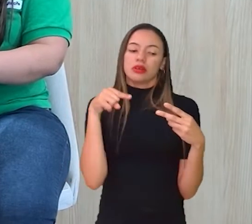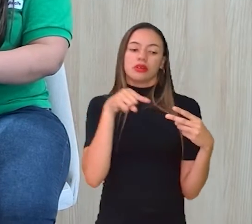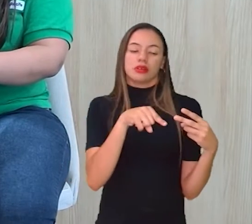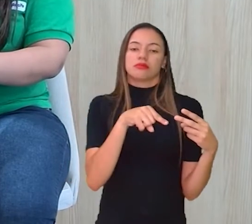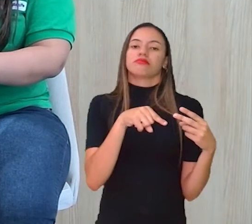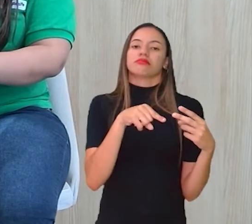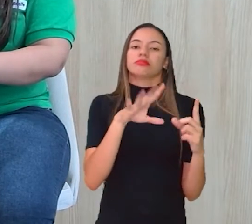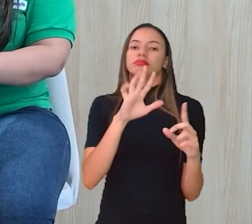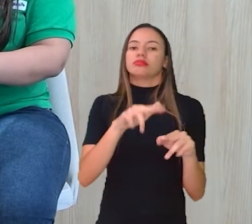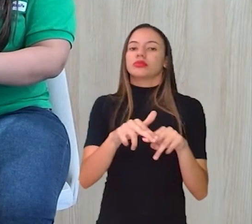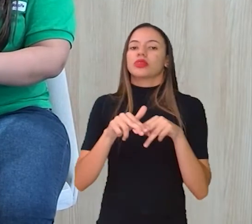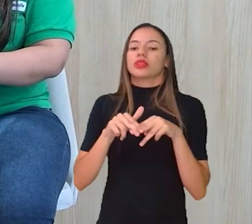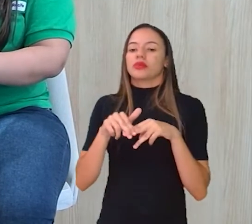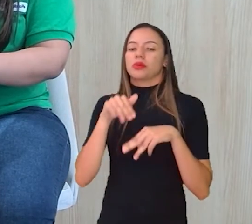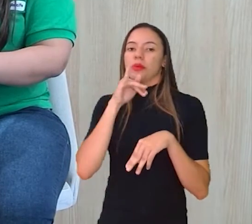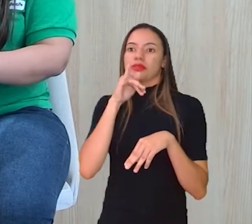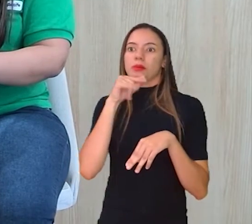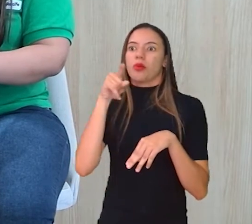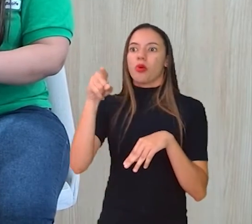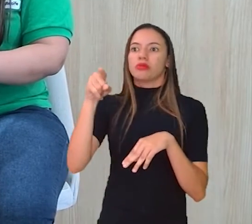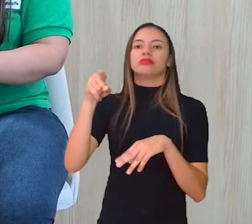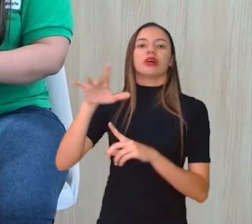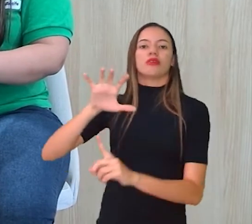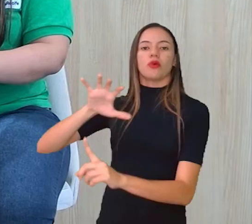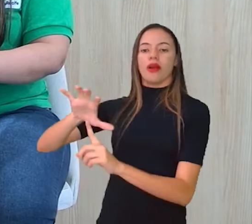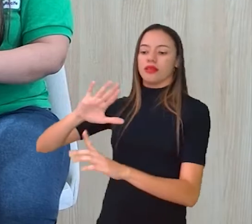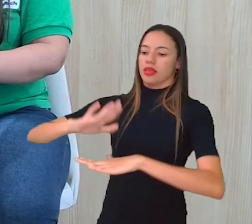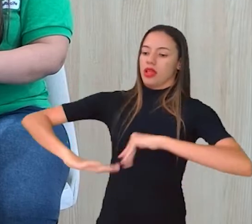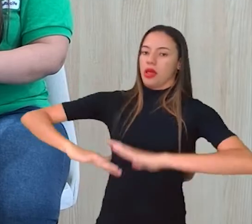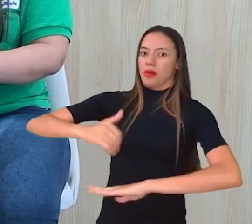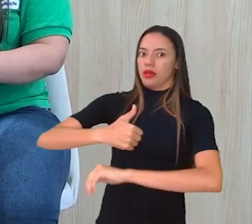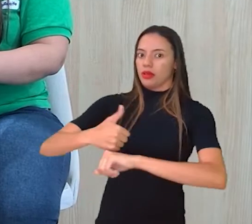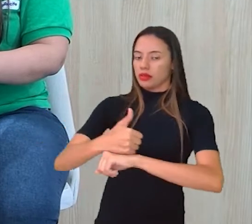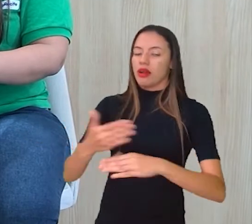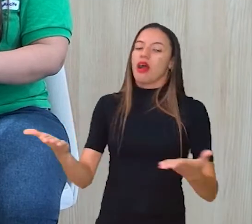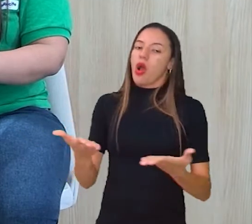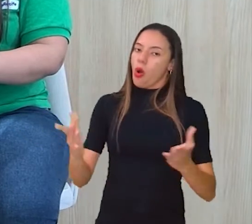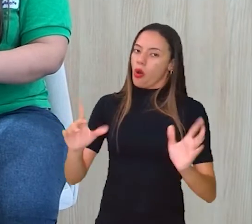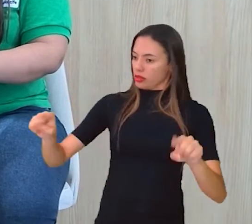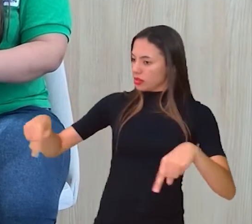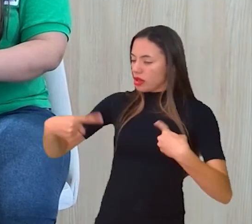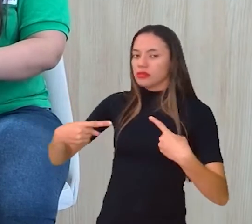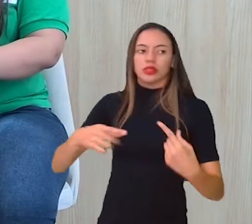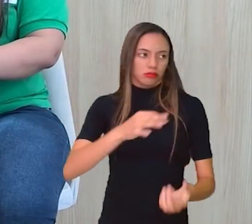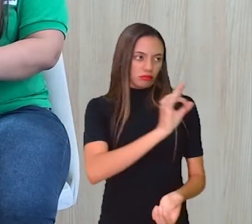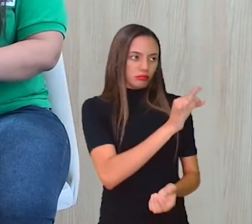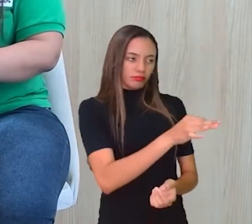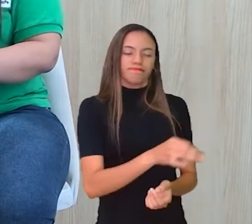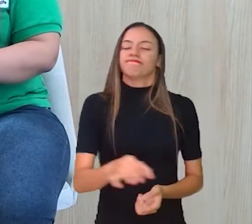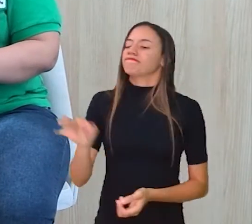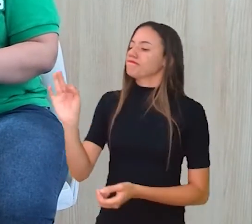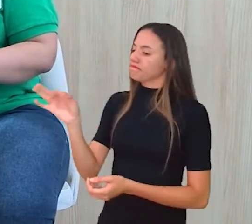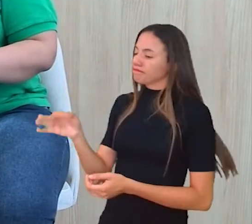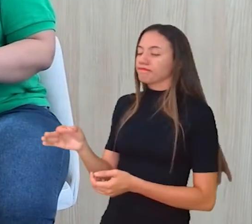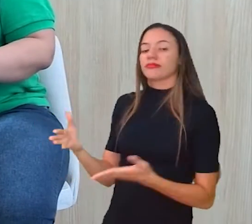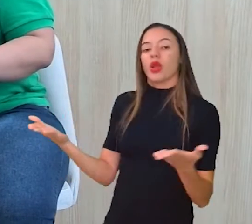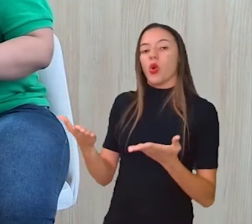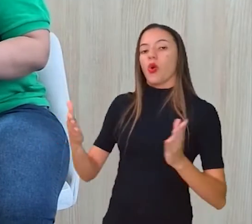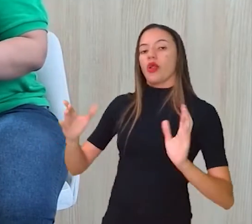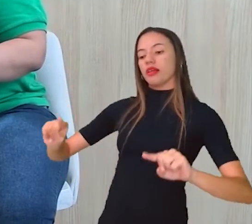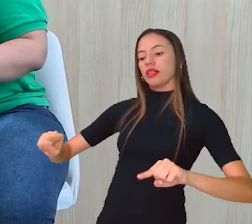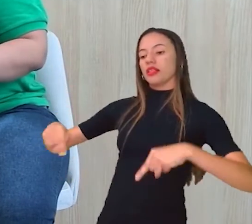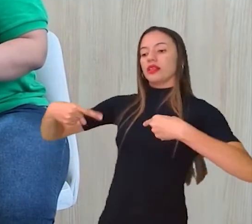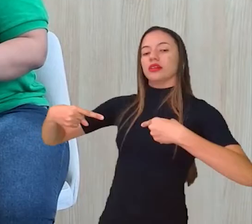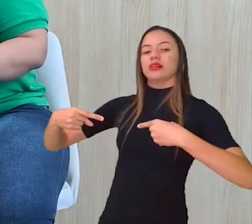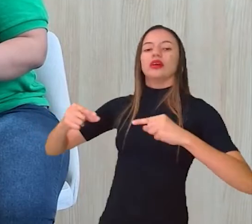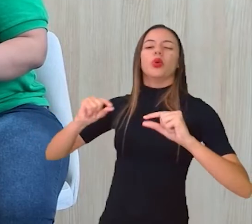gente chegar nessas profissões. E aí a gente vai chegar no nosso desafio. Exatamente, não é? Né? E nesse desafio aí é